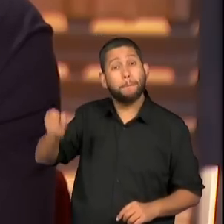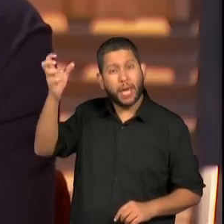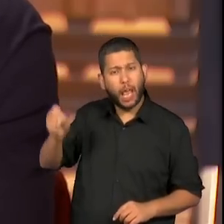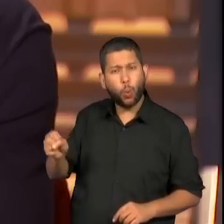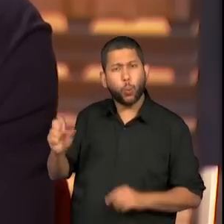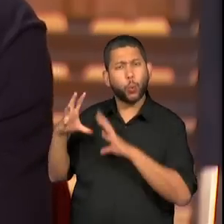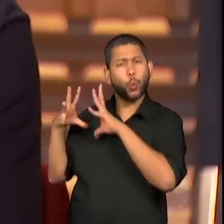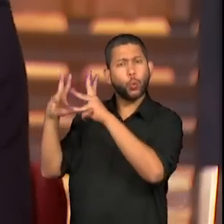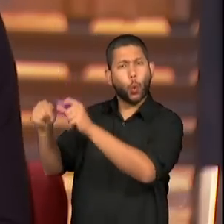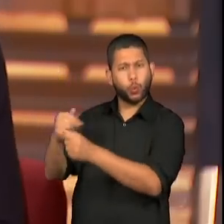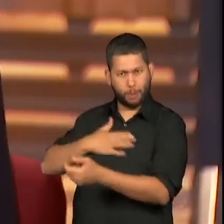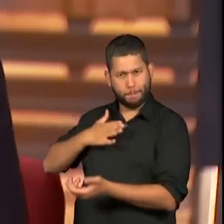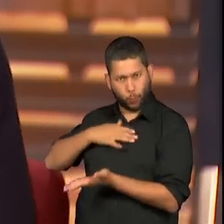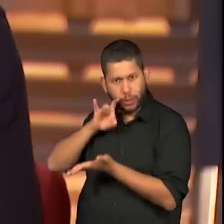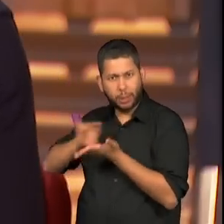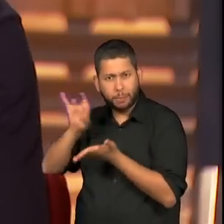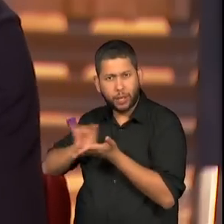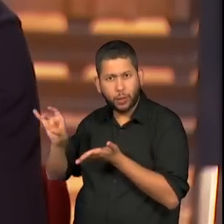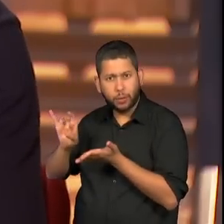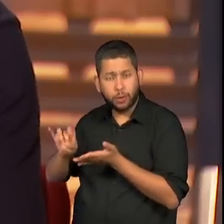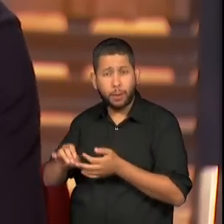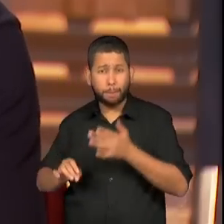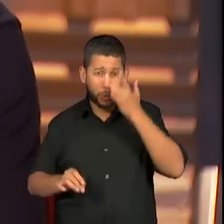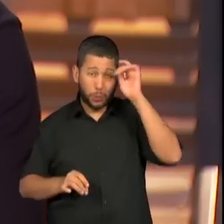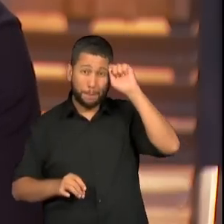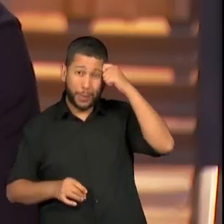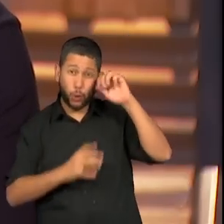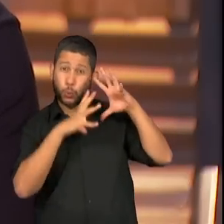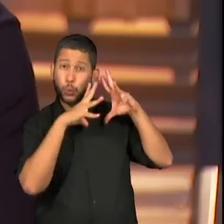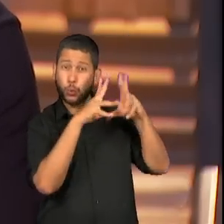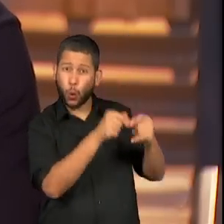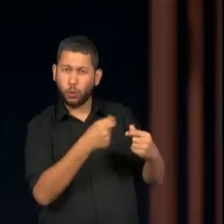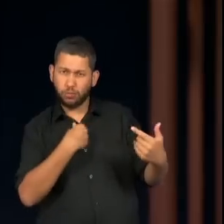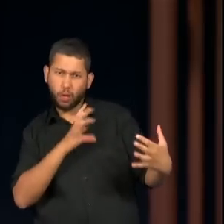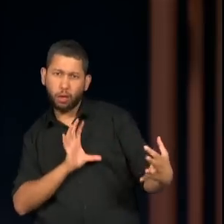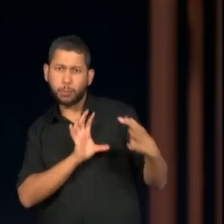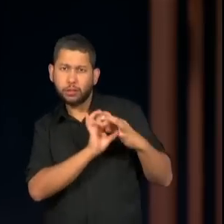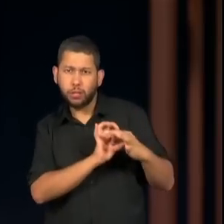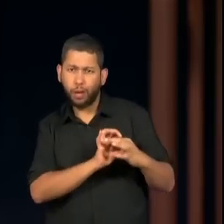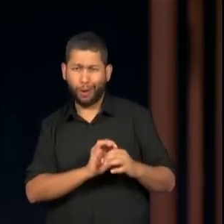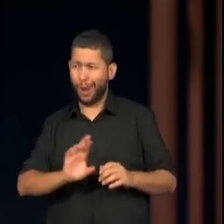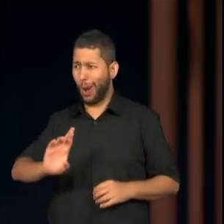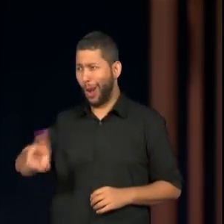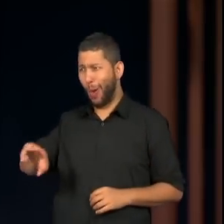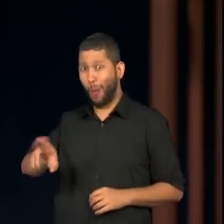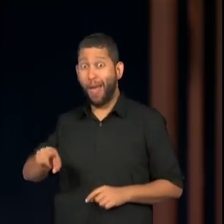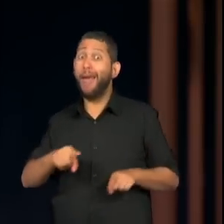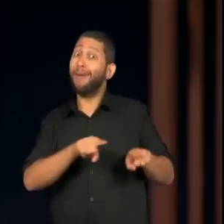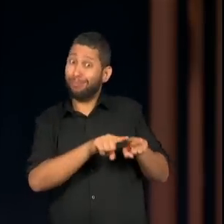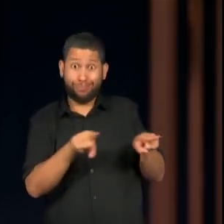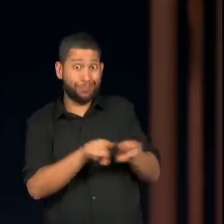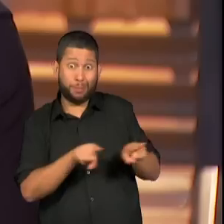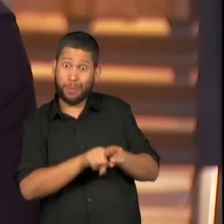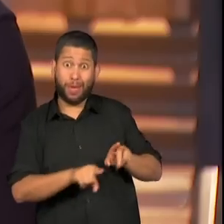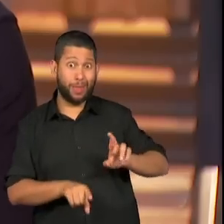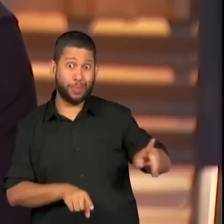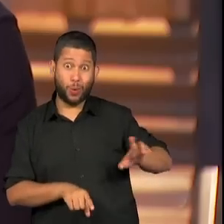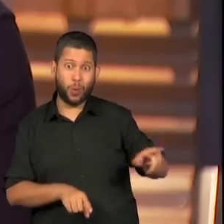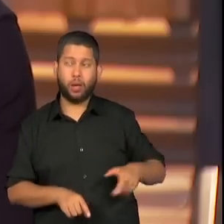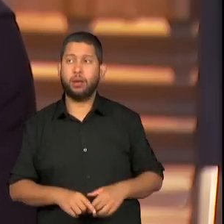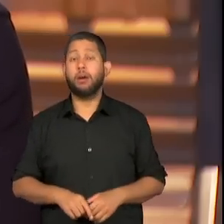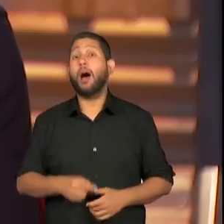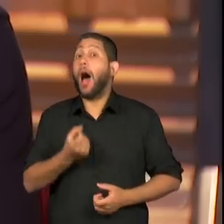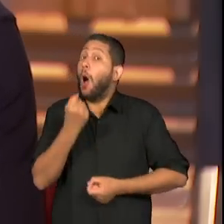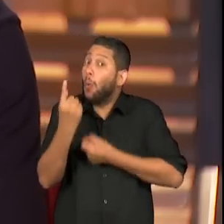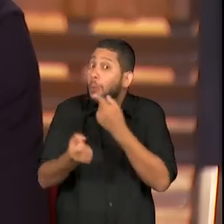inimigos e nem todos os pretos são nossos aliados. E aí, que o pessoal, como é a reação? Ah, tem muita gente que compreende,